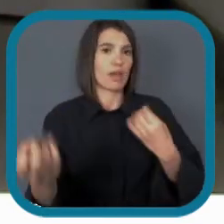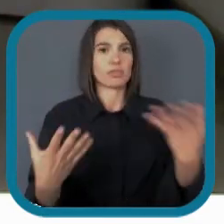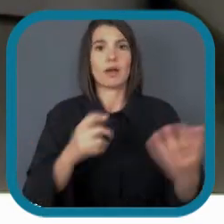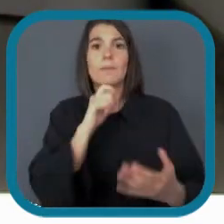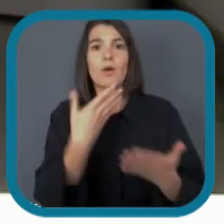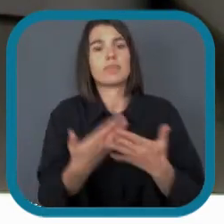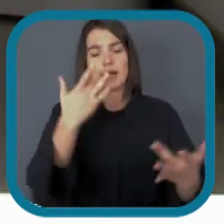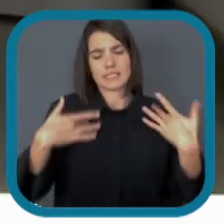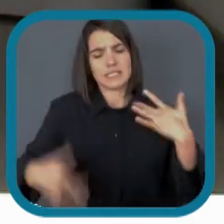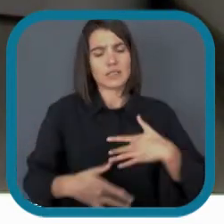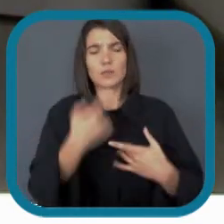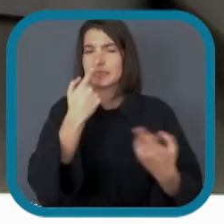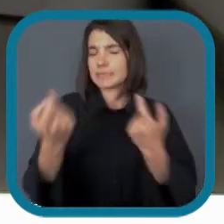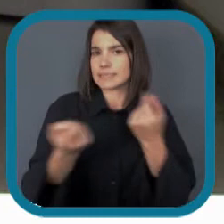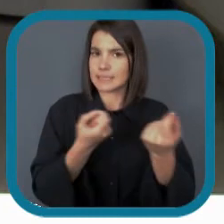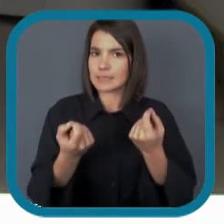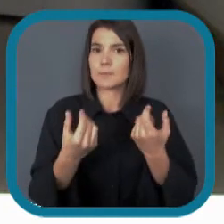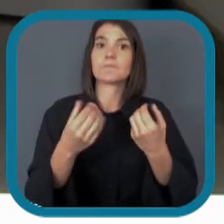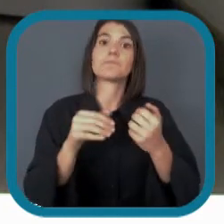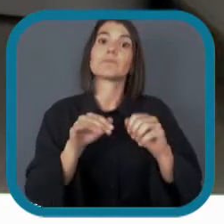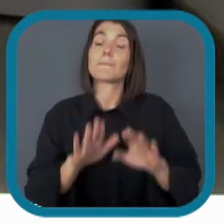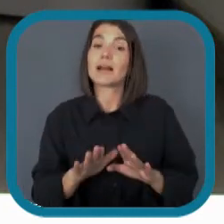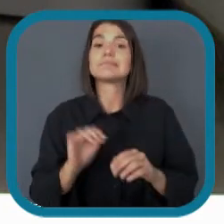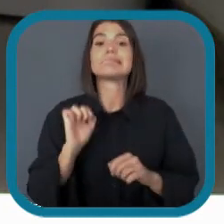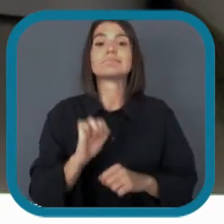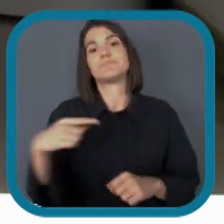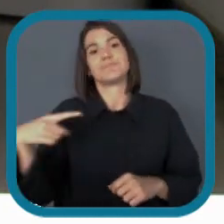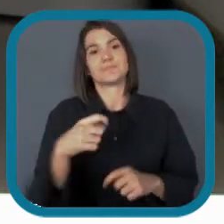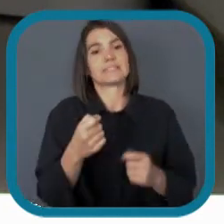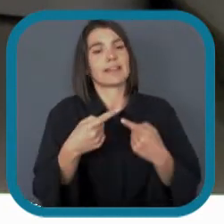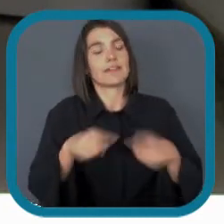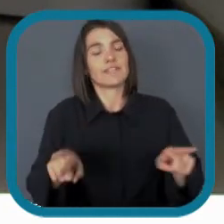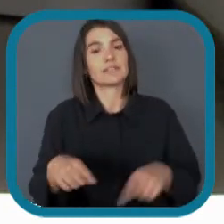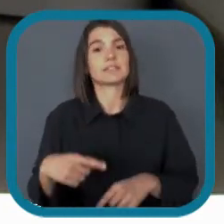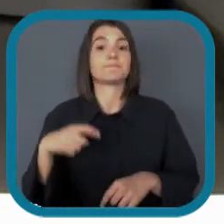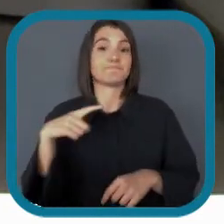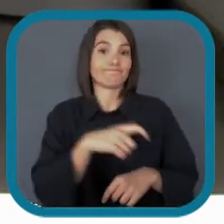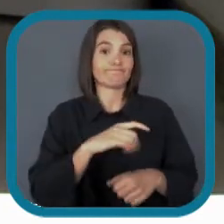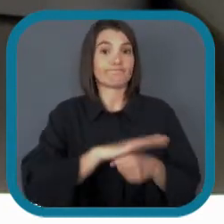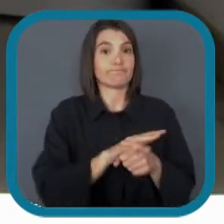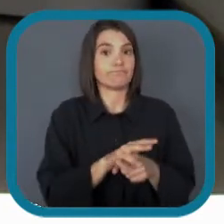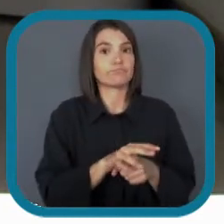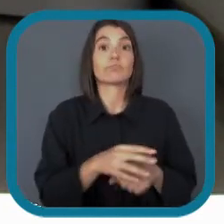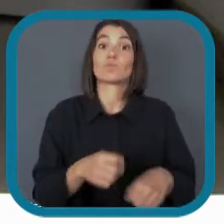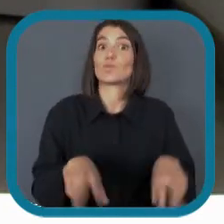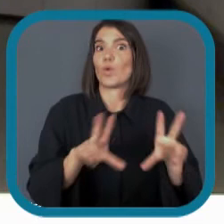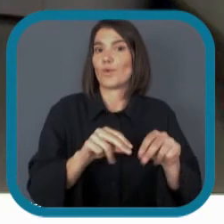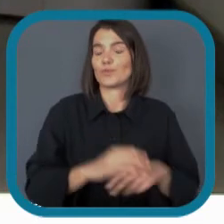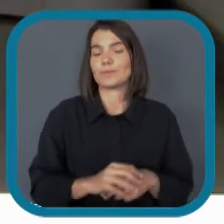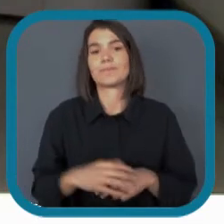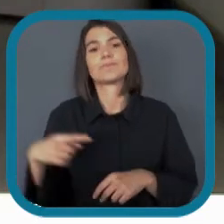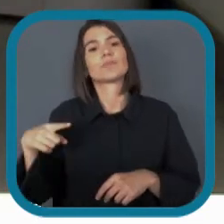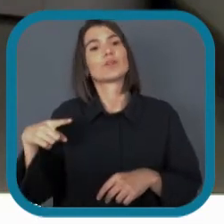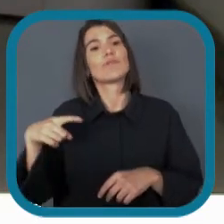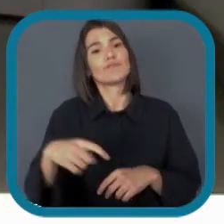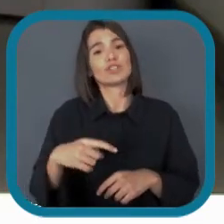e podem causar sintomas semelhantes. No entanto, são agentes infecciosos diferentes. O vírus da SARS-CoV-2 é novo.